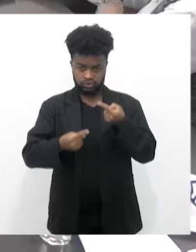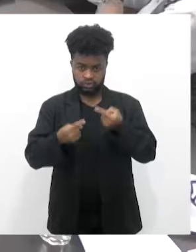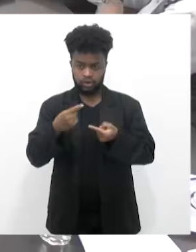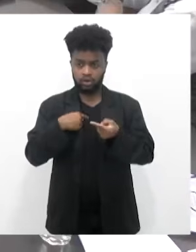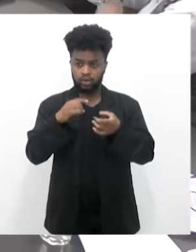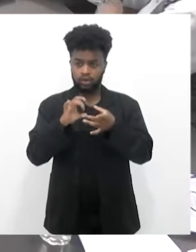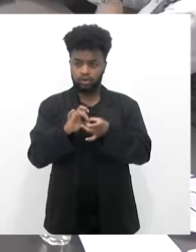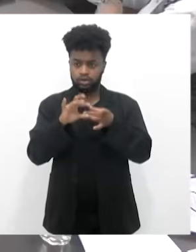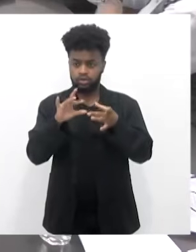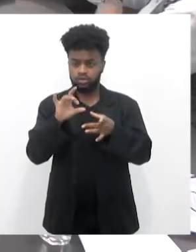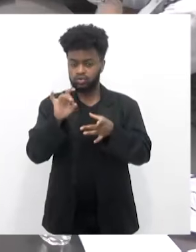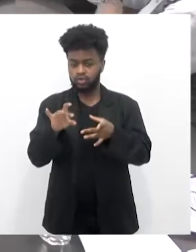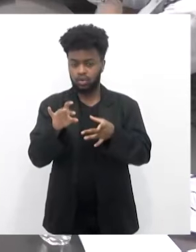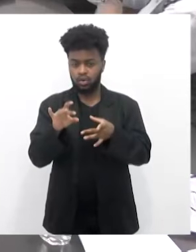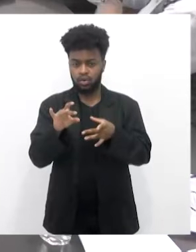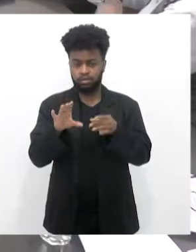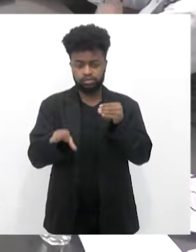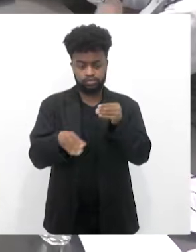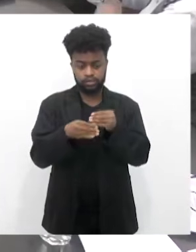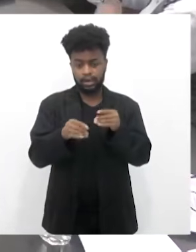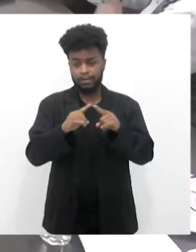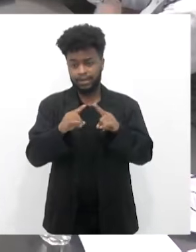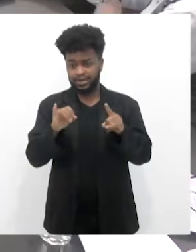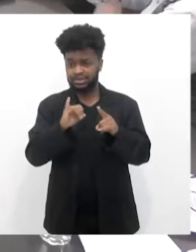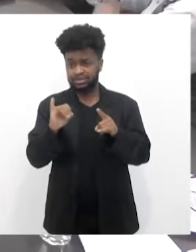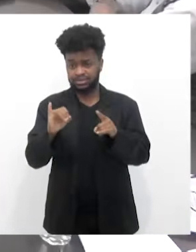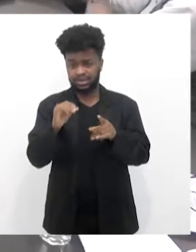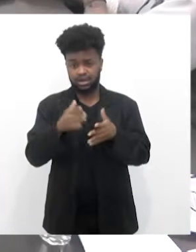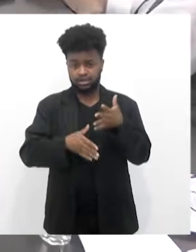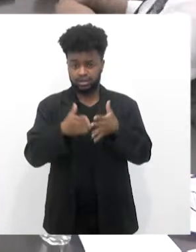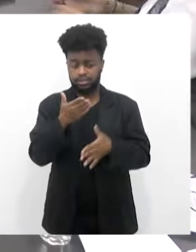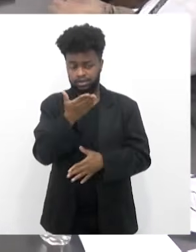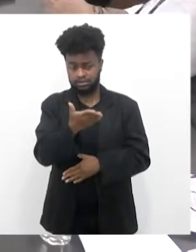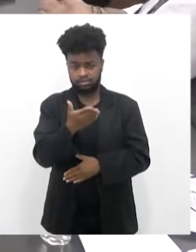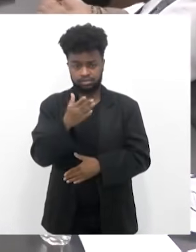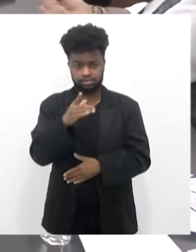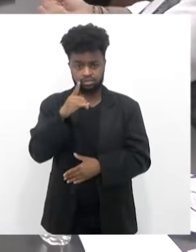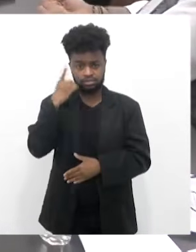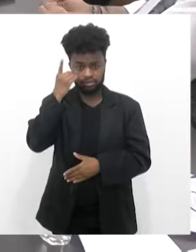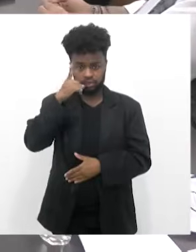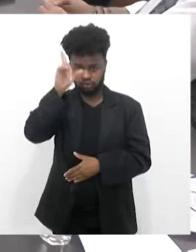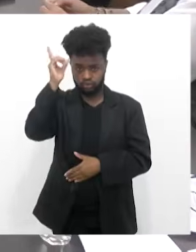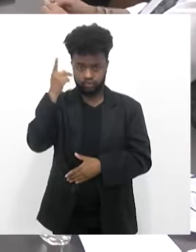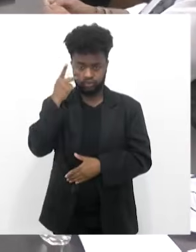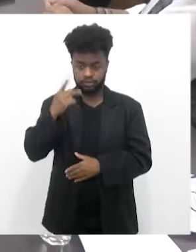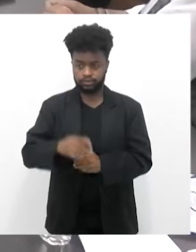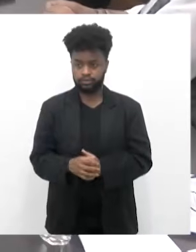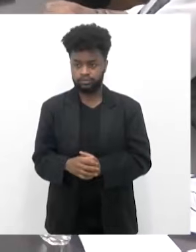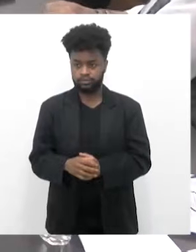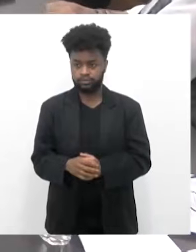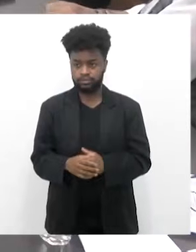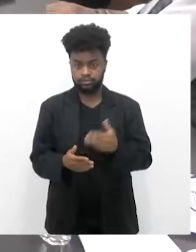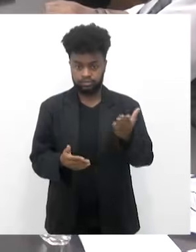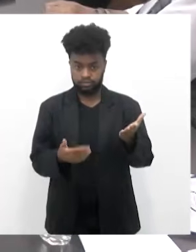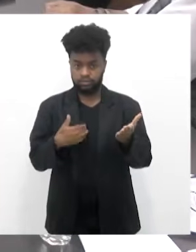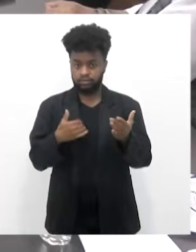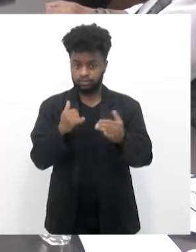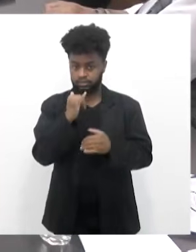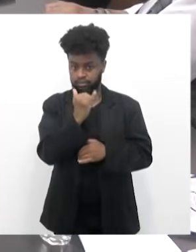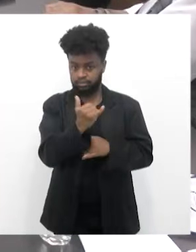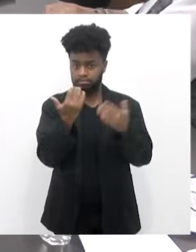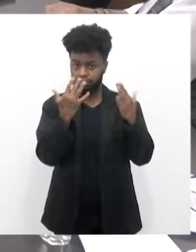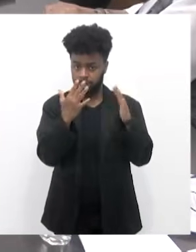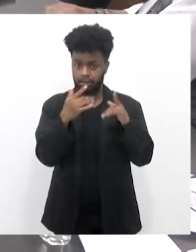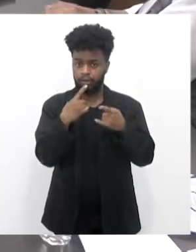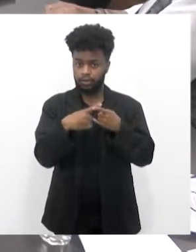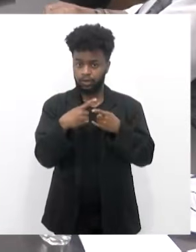fazer, ia fazer de forma de à parte, mas se fizesse ia acabar atrapalhando o raciocínio do deputado Luiz Paulo. Deputado Luiz Paulo, em primeiro lugar, parabenizar pelas